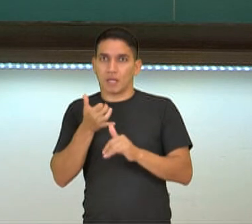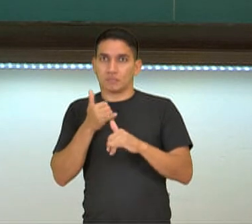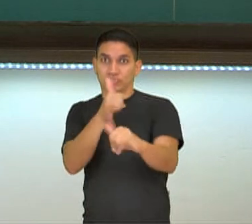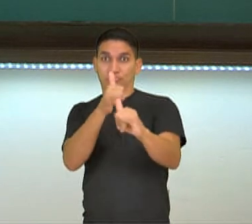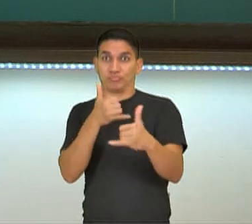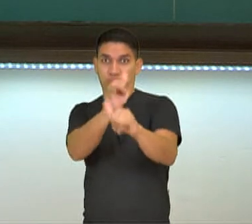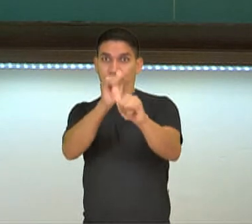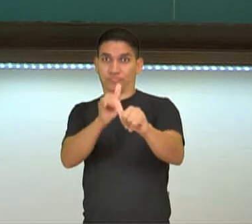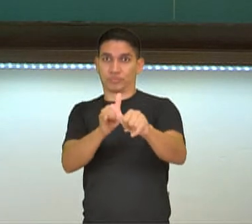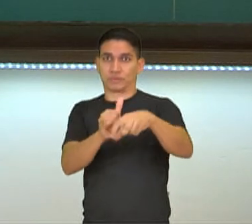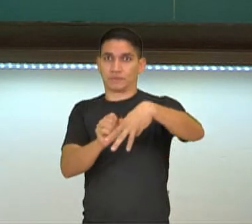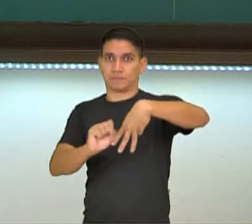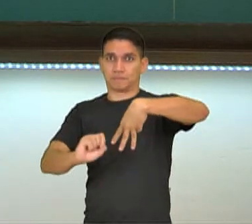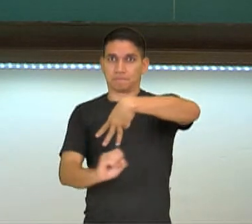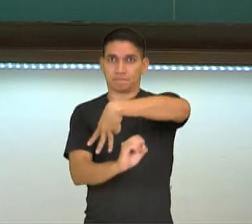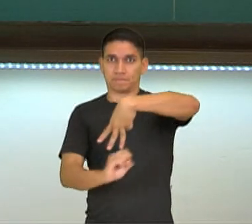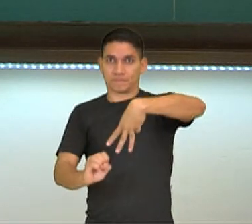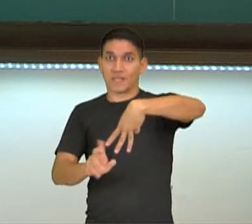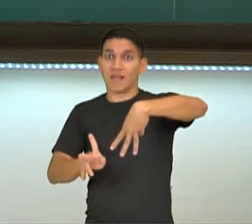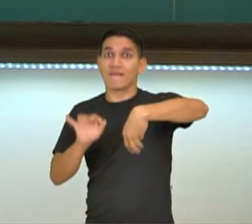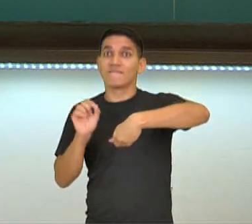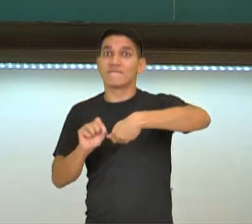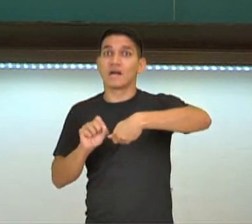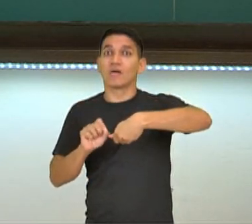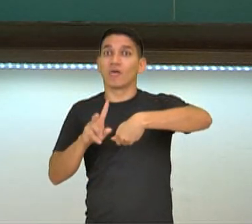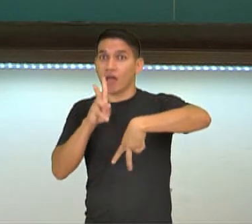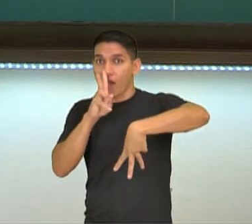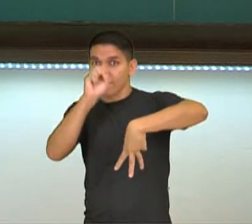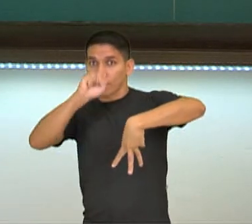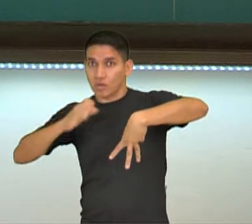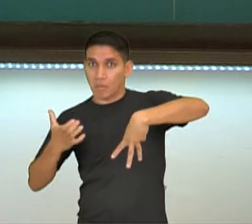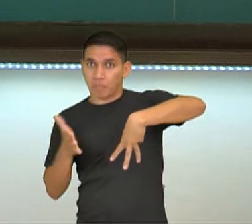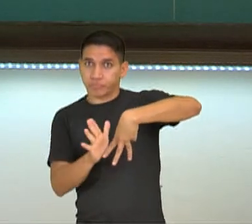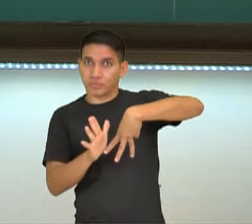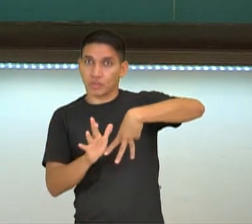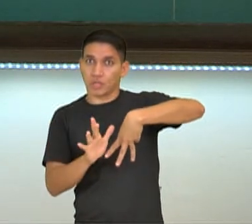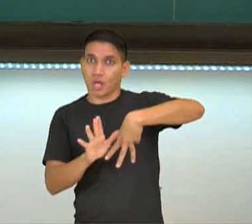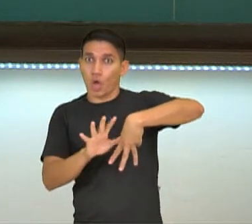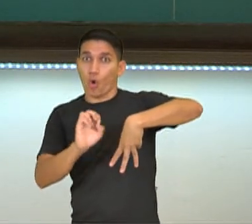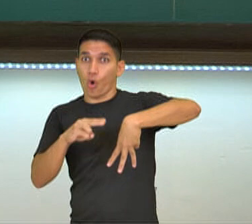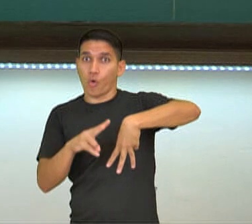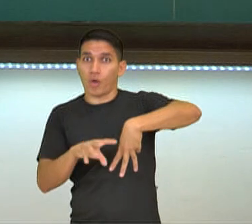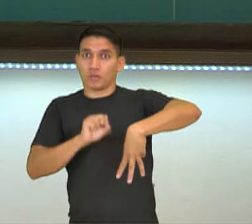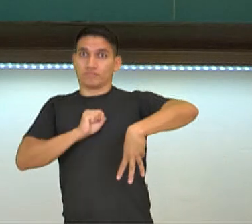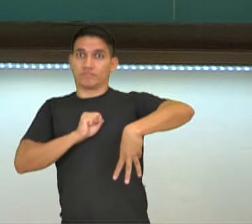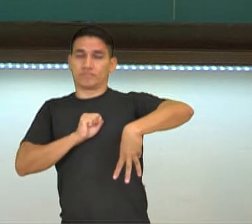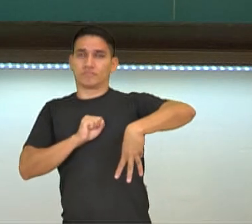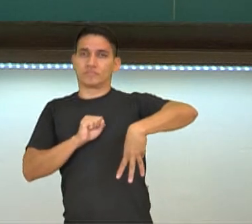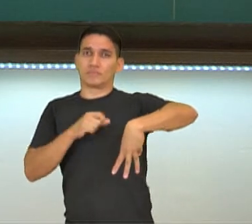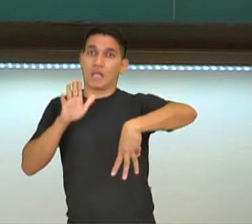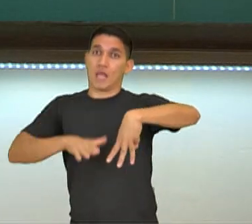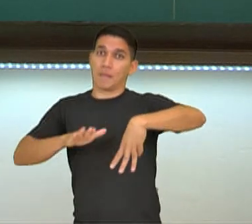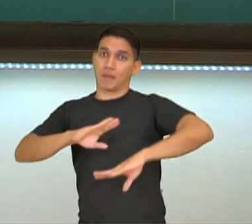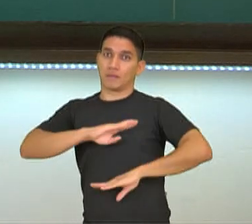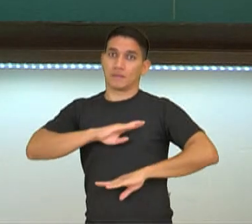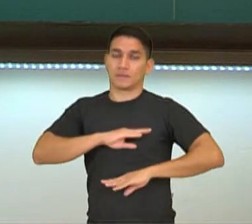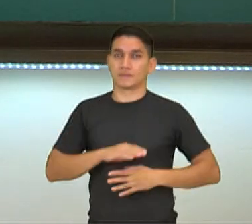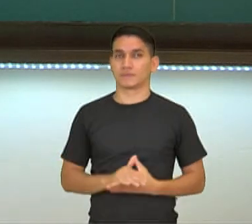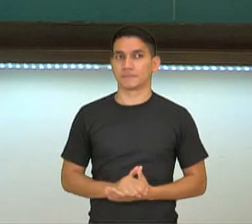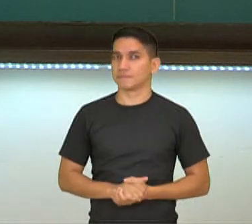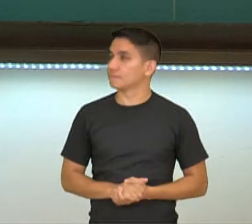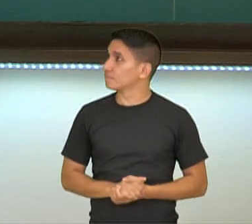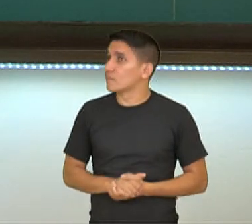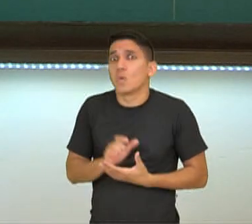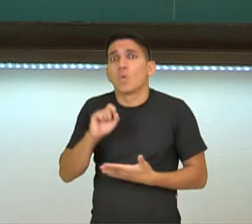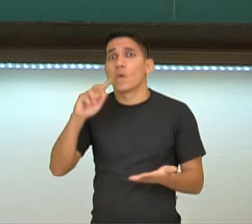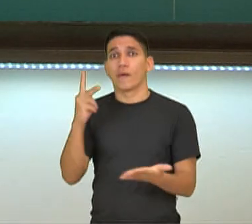esferinha, ok? Provocando então uma força de repulsão ou de atração, dependendo do caso, ok? E